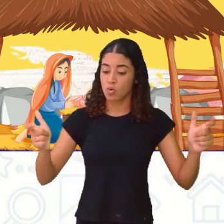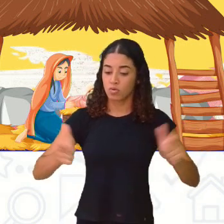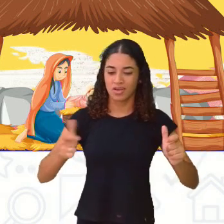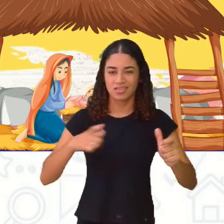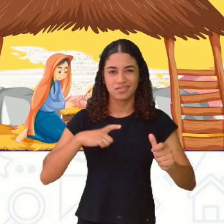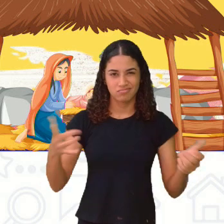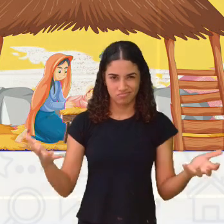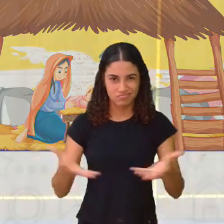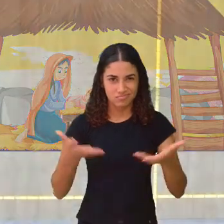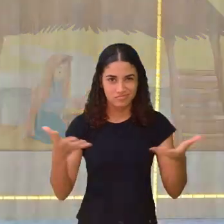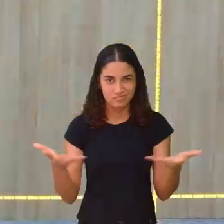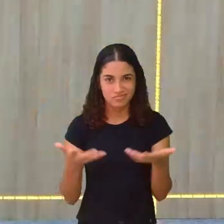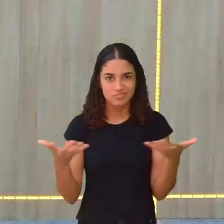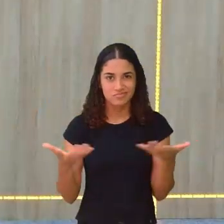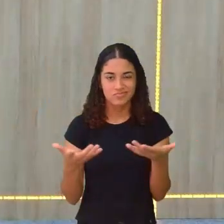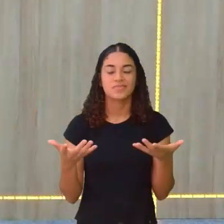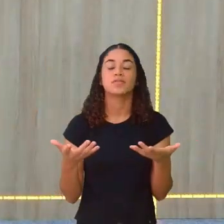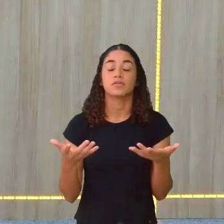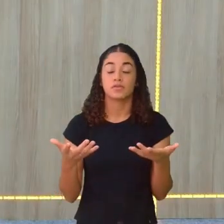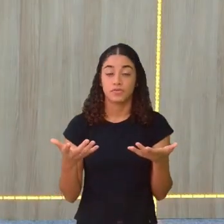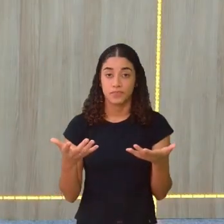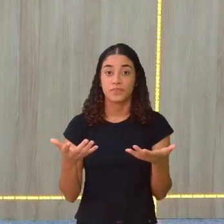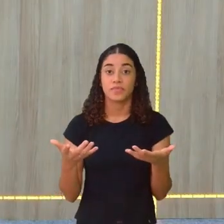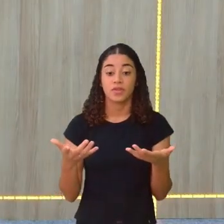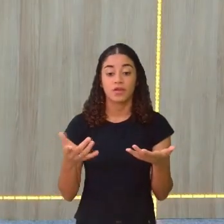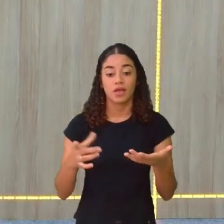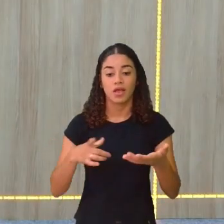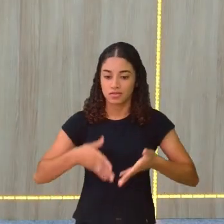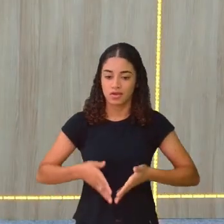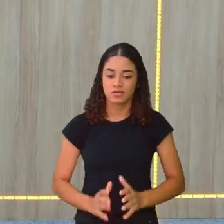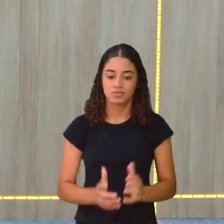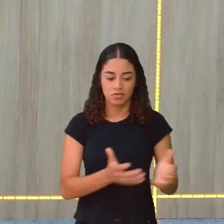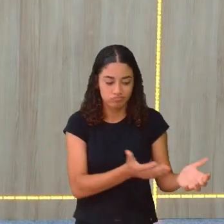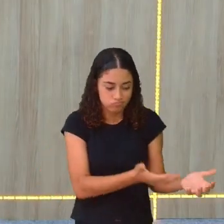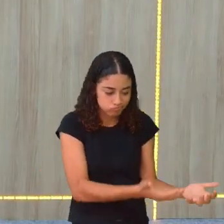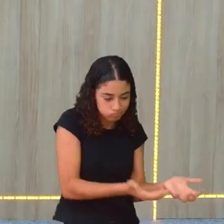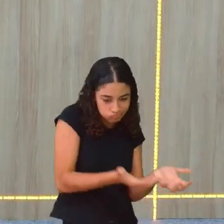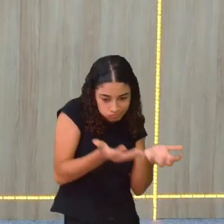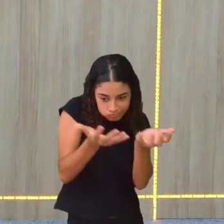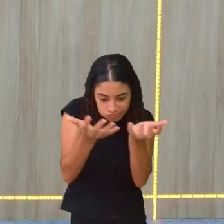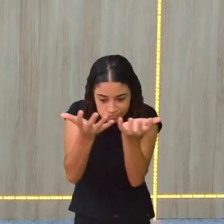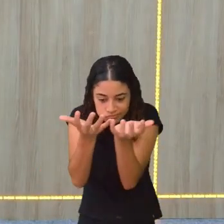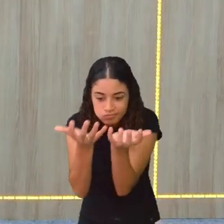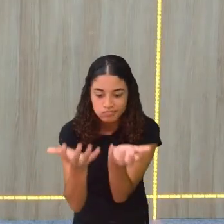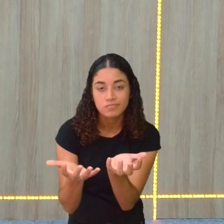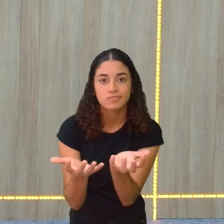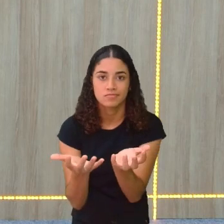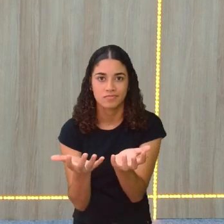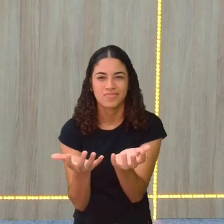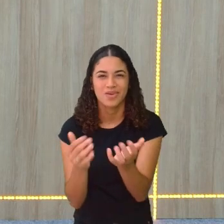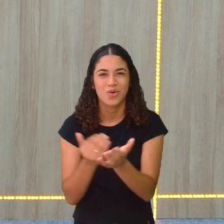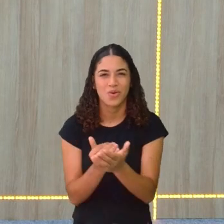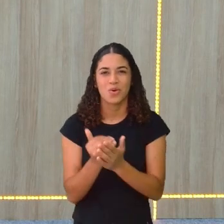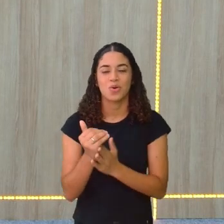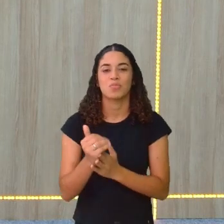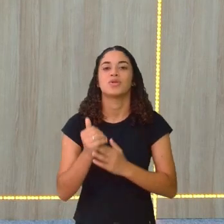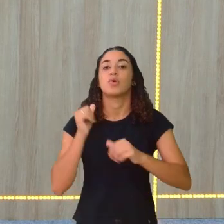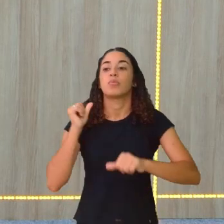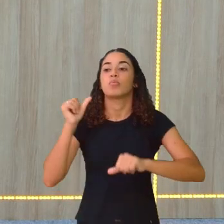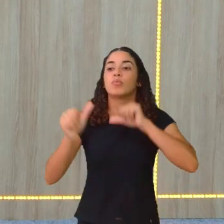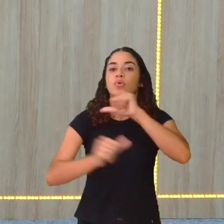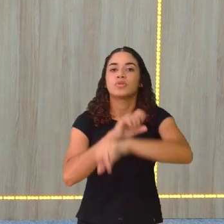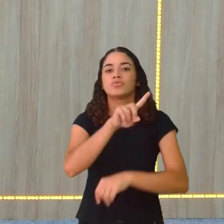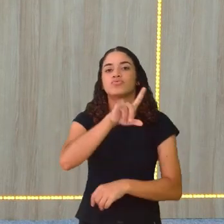numa manjedoura, né? E nesse sentido as pessoas começam a transformar a data em uma data pomposa,